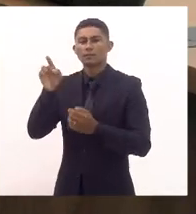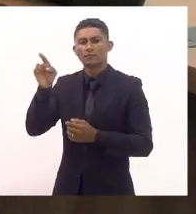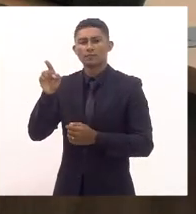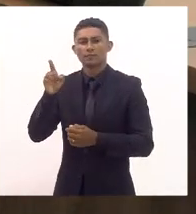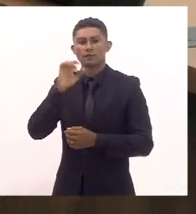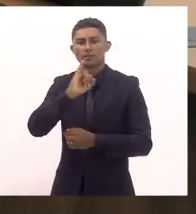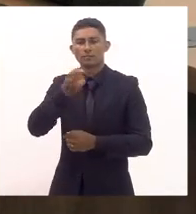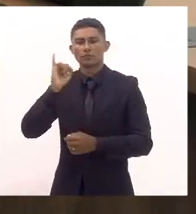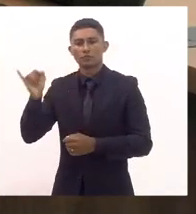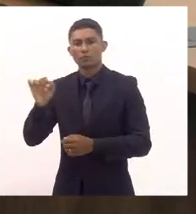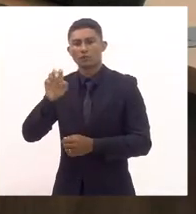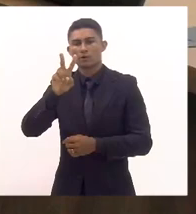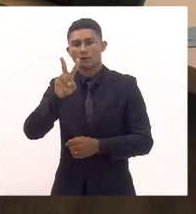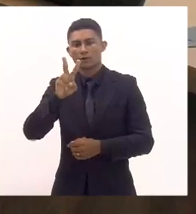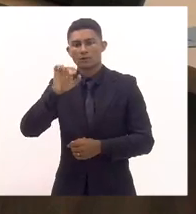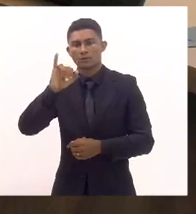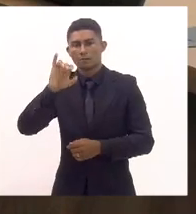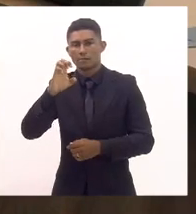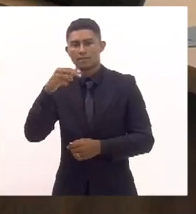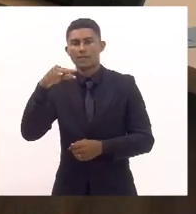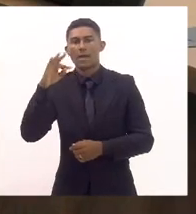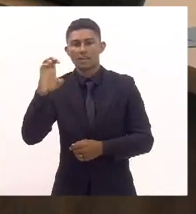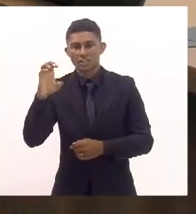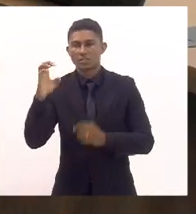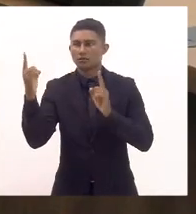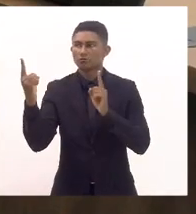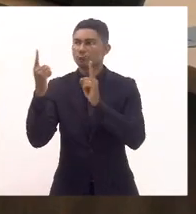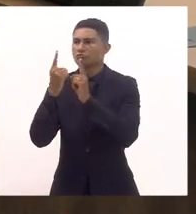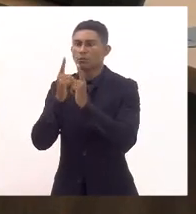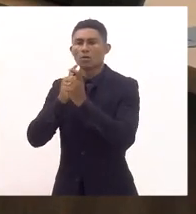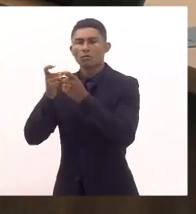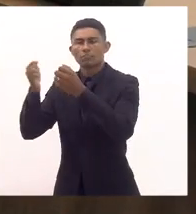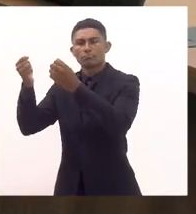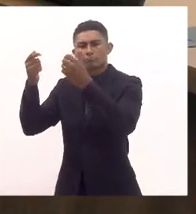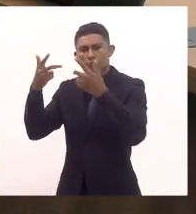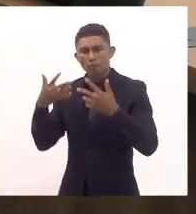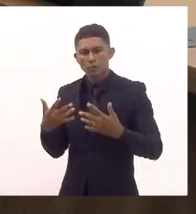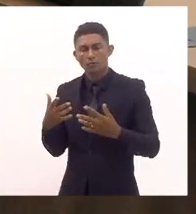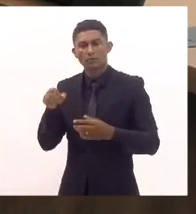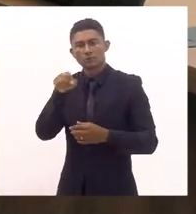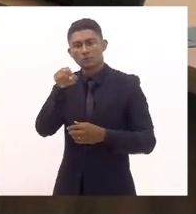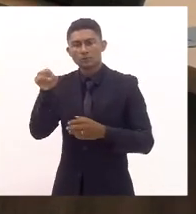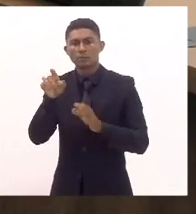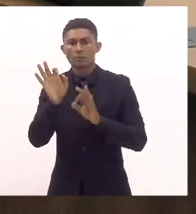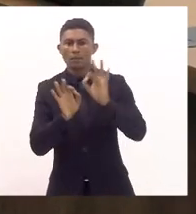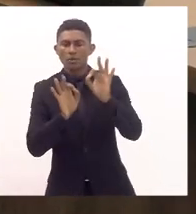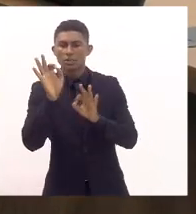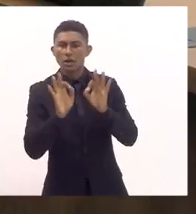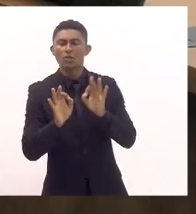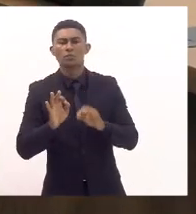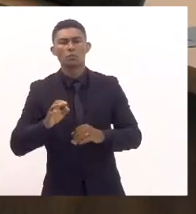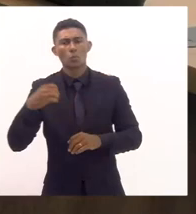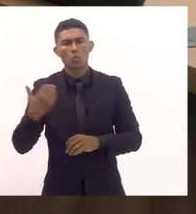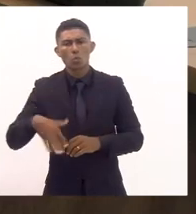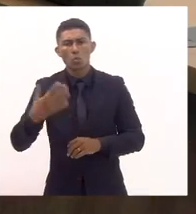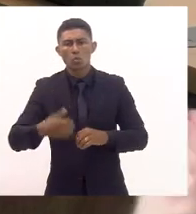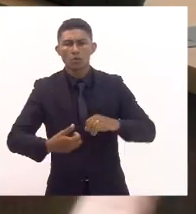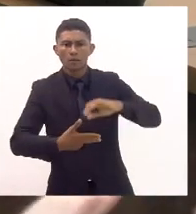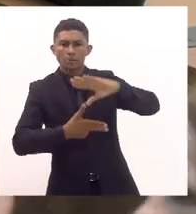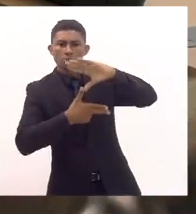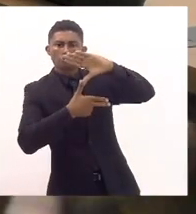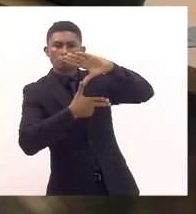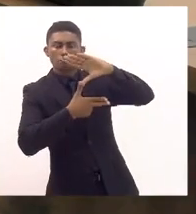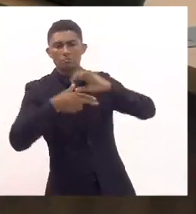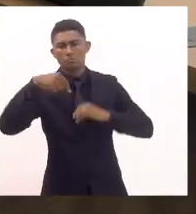Valentim ou ela me explicando introduzindo a explicação sobre um projeto na verdade Pioneiro e único e toda América Latina